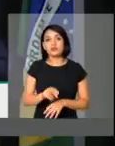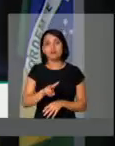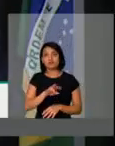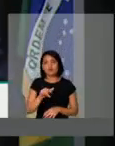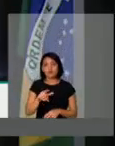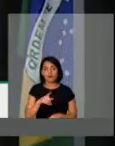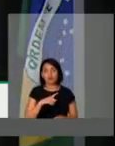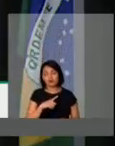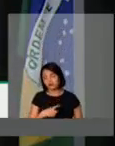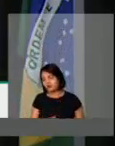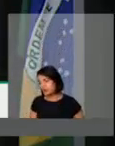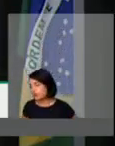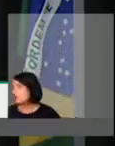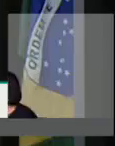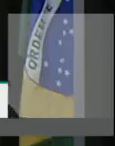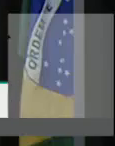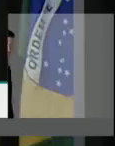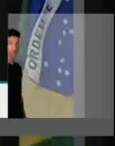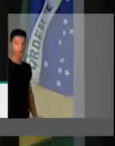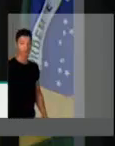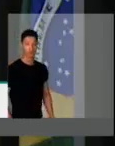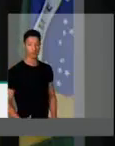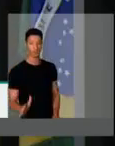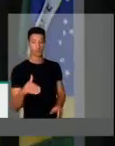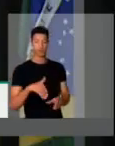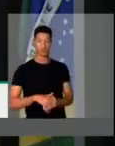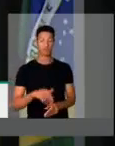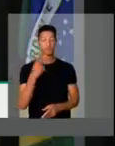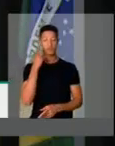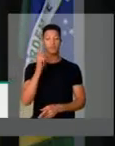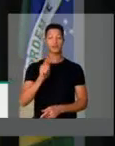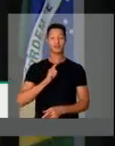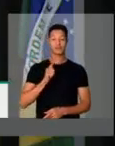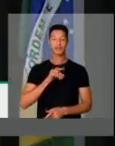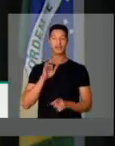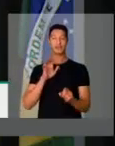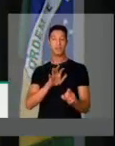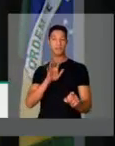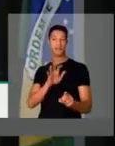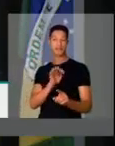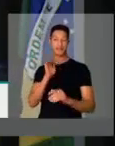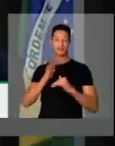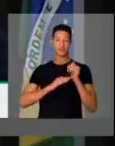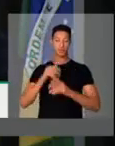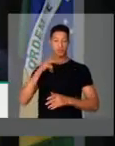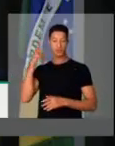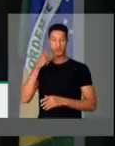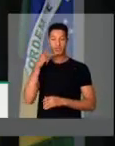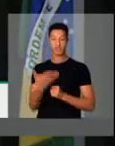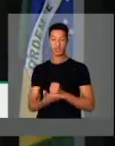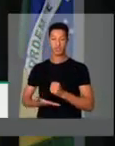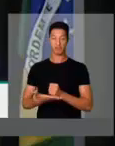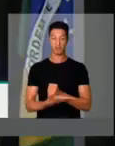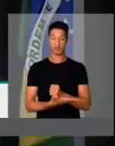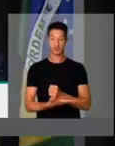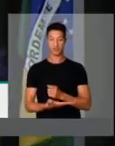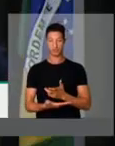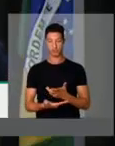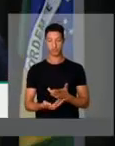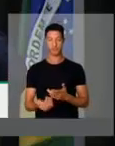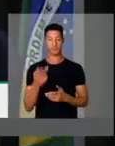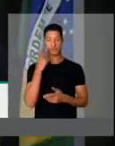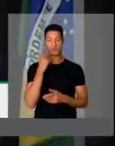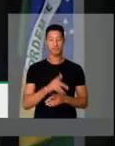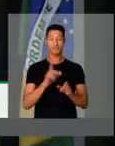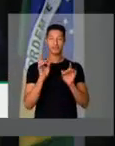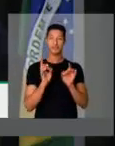se posicionar e colocar essa votação para ter a pressão em cima dos partidos da base